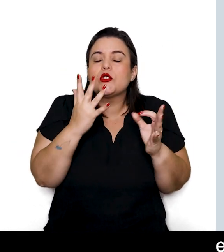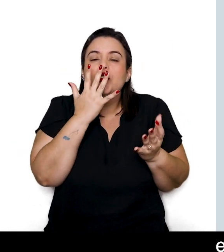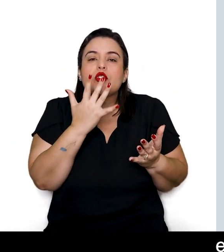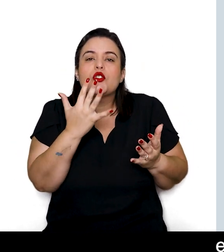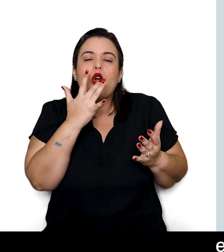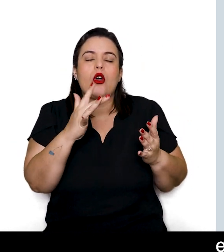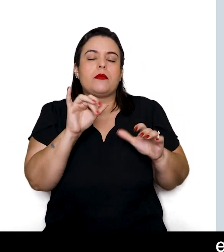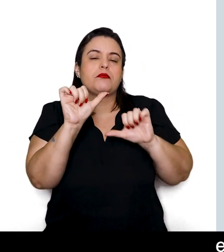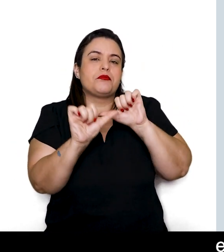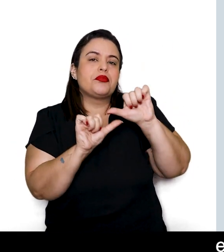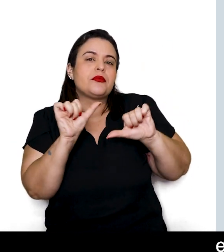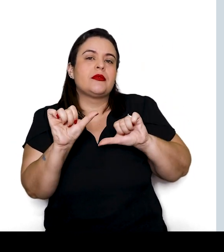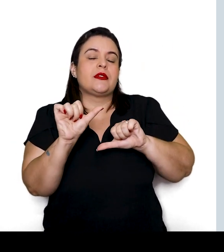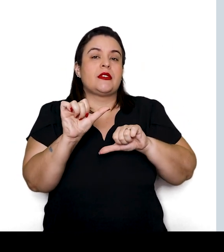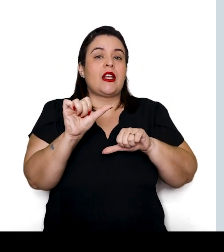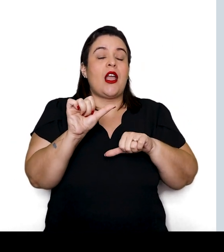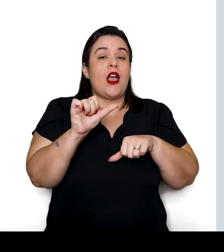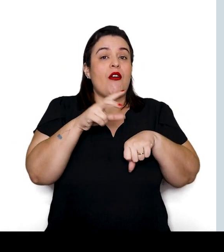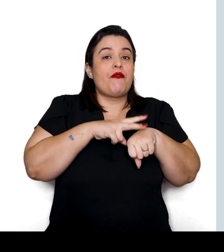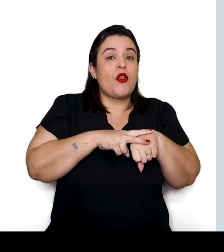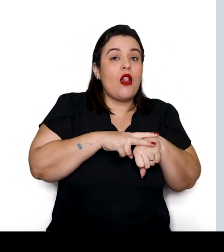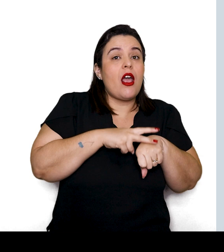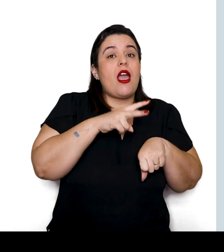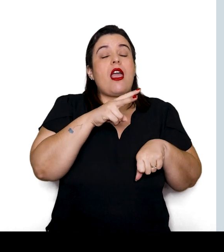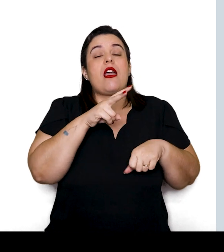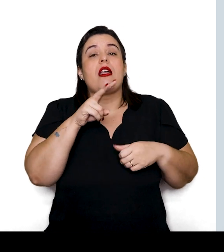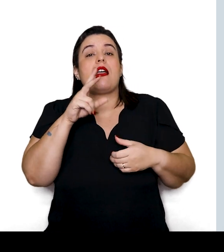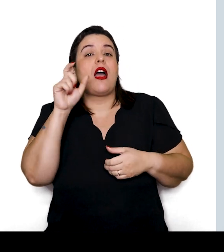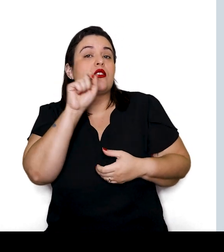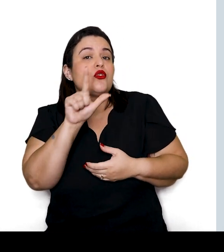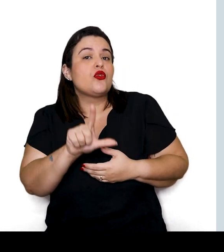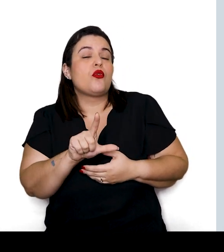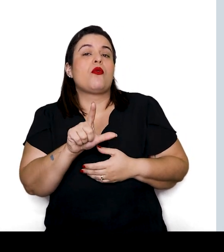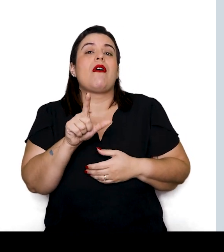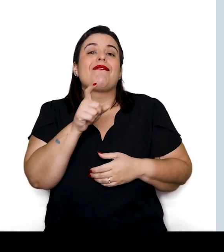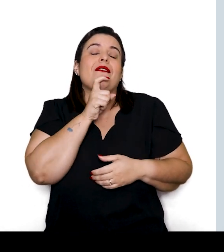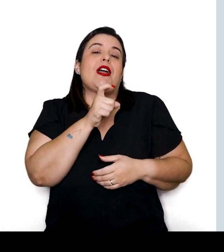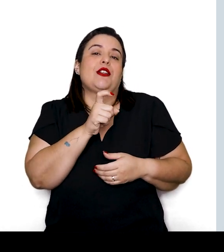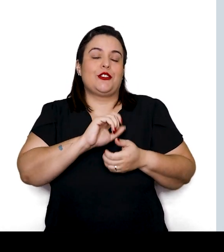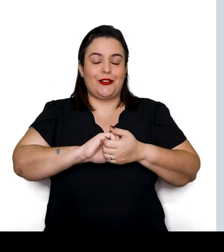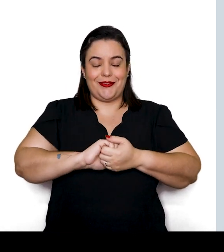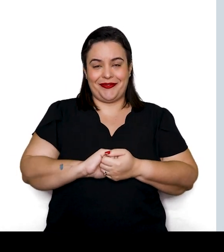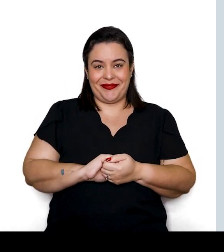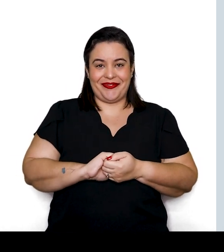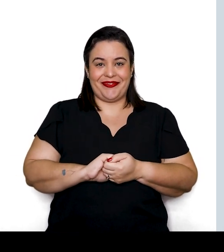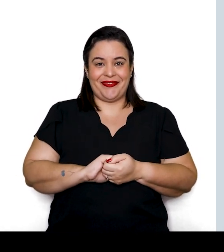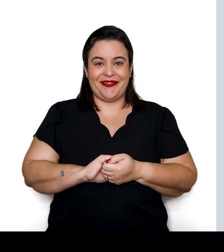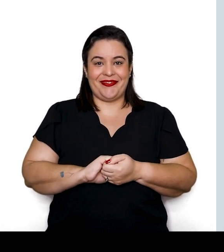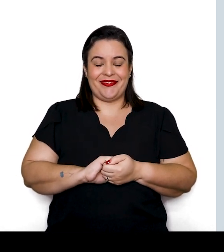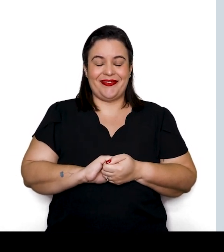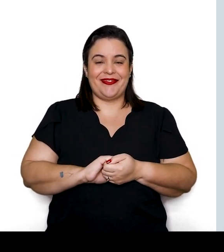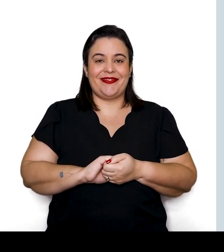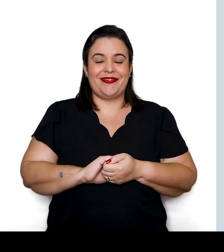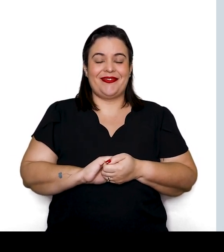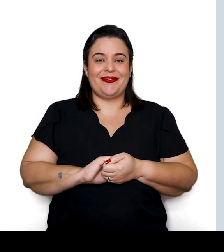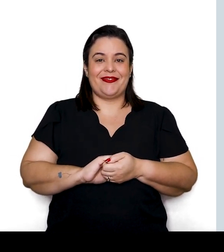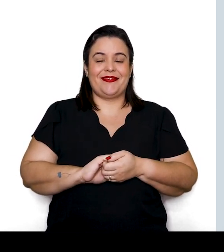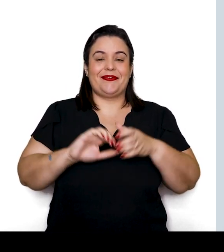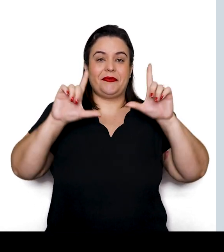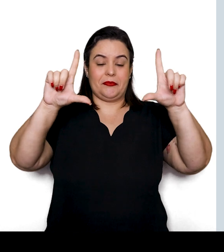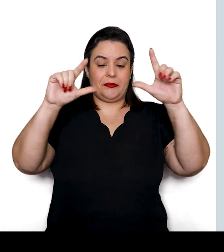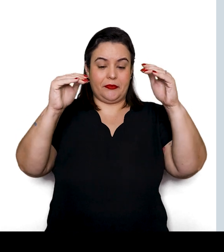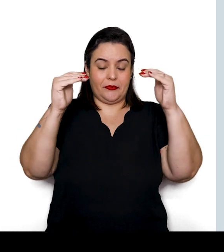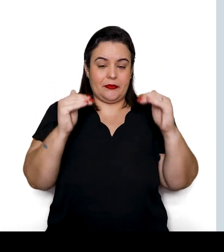compostos por sutis variações tonais de violetas, azuis e verdes mais ao longe na paisagem. Abaixo